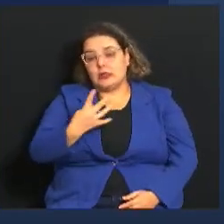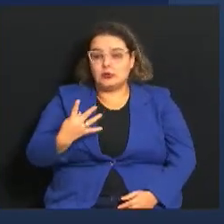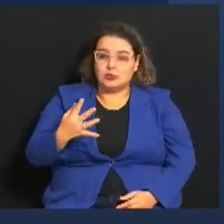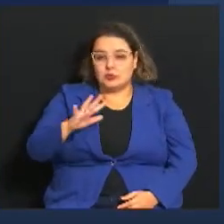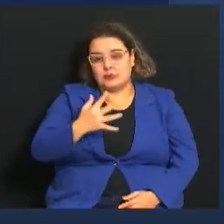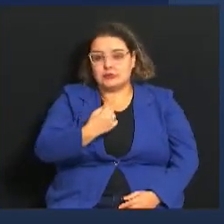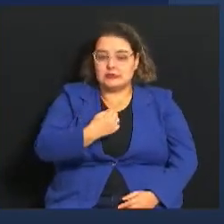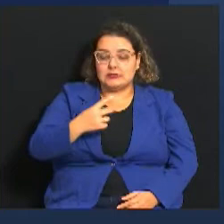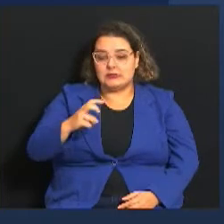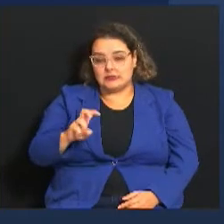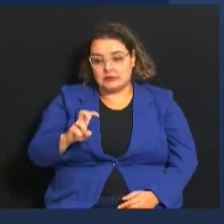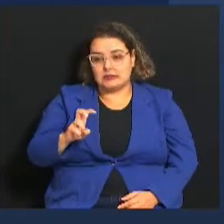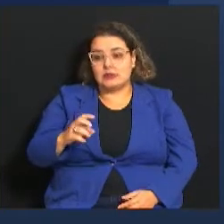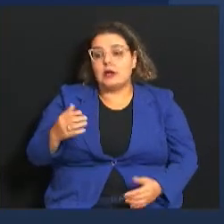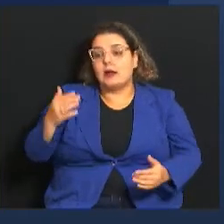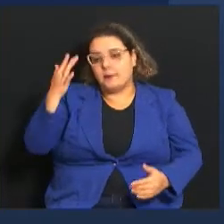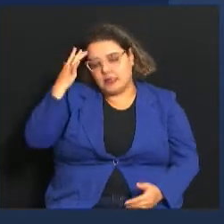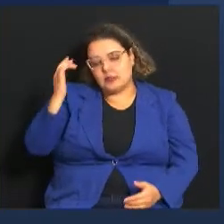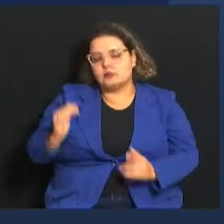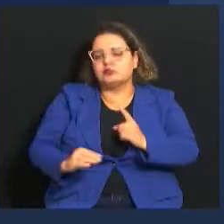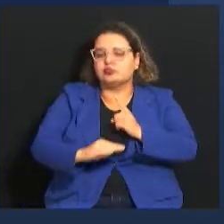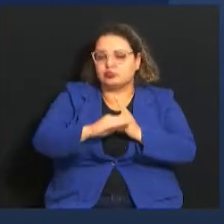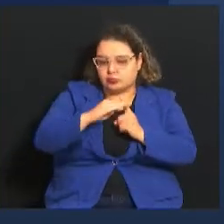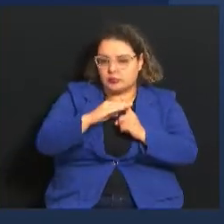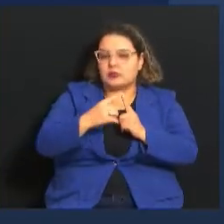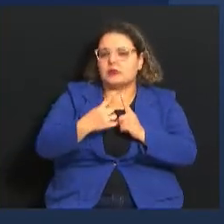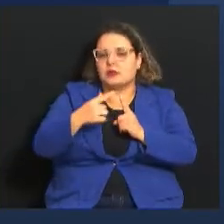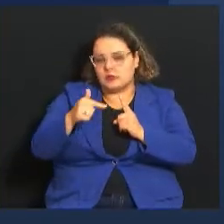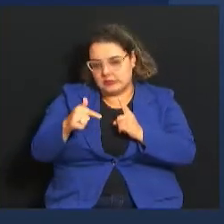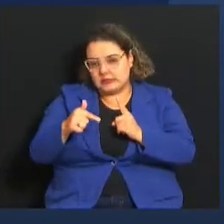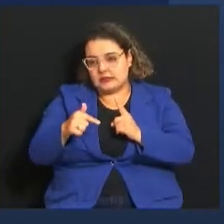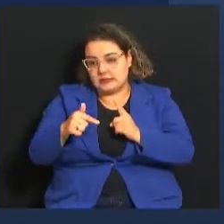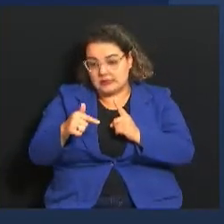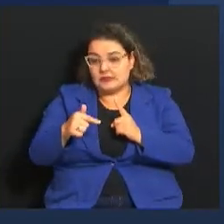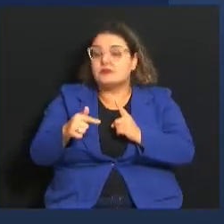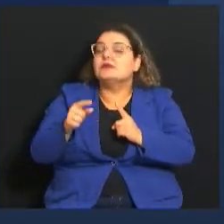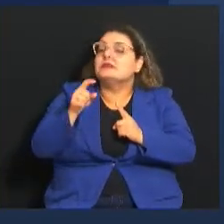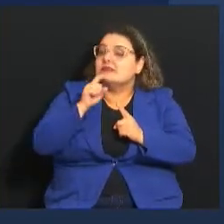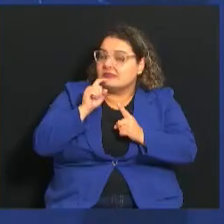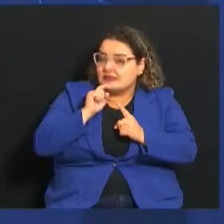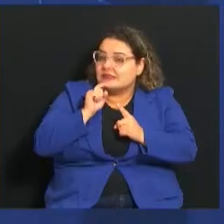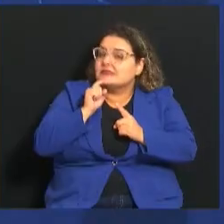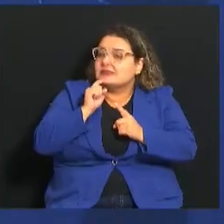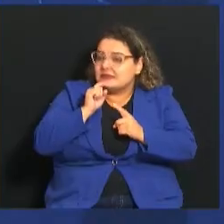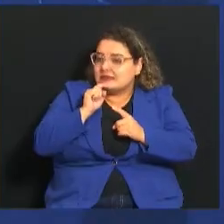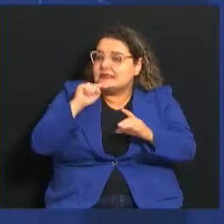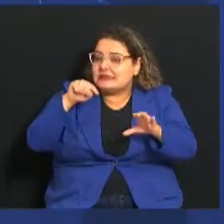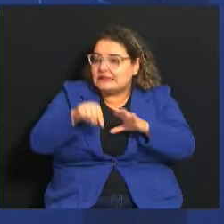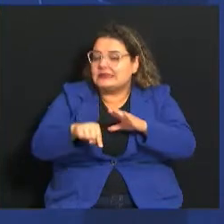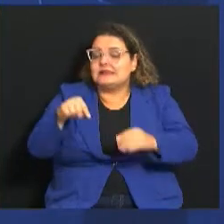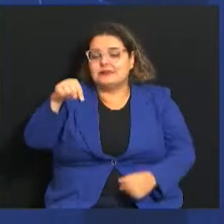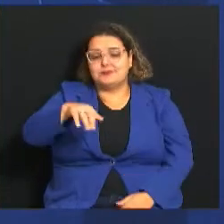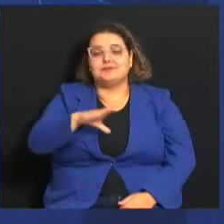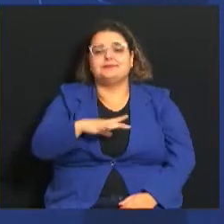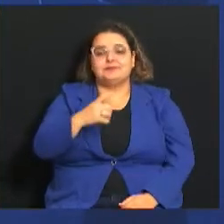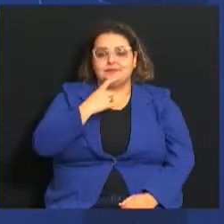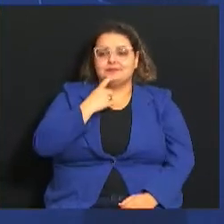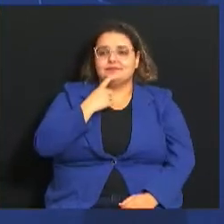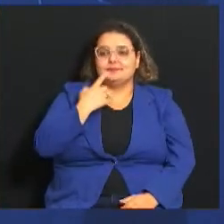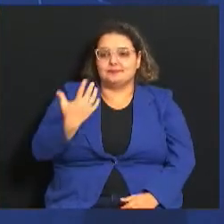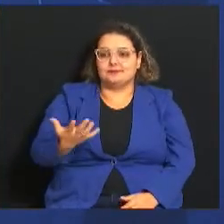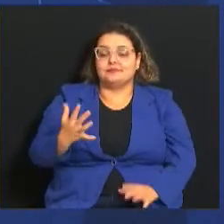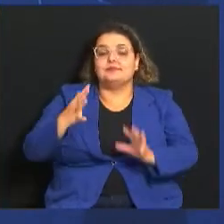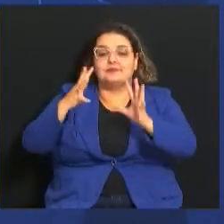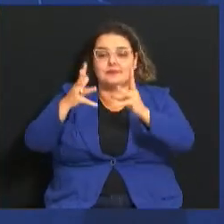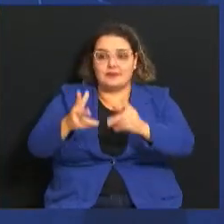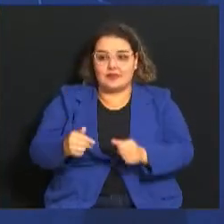um pouquinho, podendo chegar aos 17 graus, mas frio intenso, né, aqui na cidade de Campinas e toda a